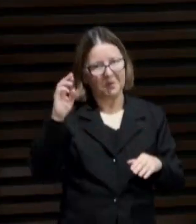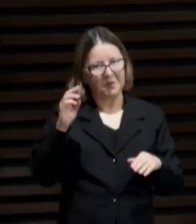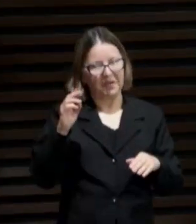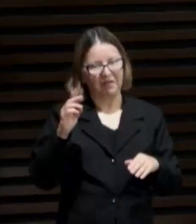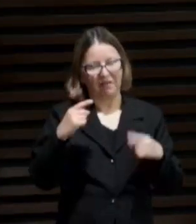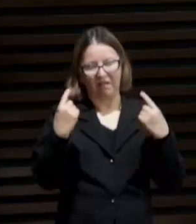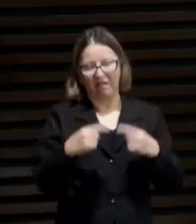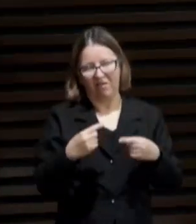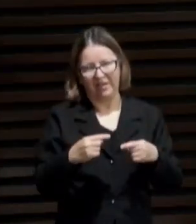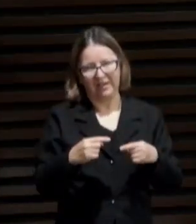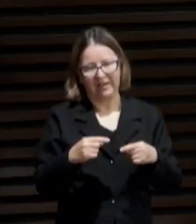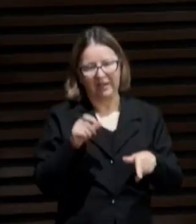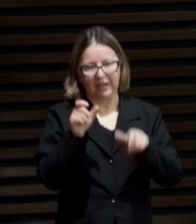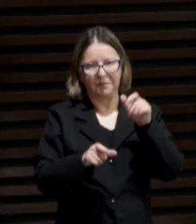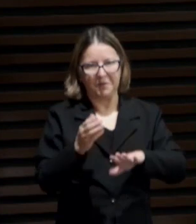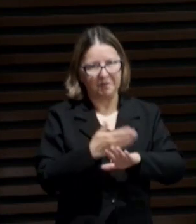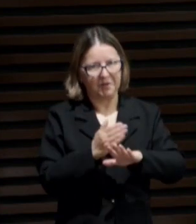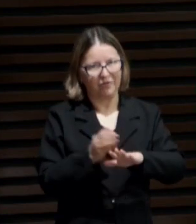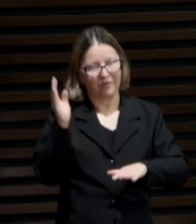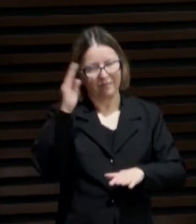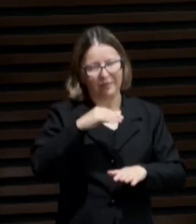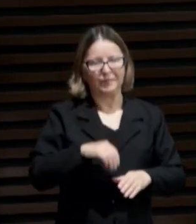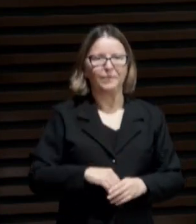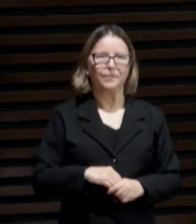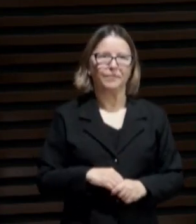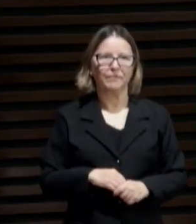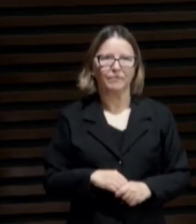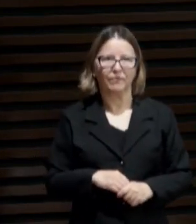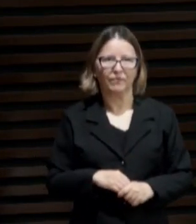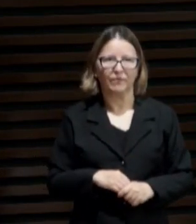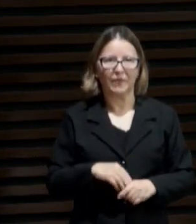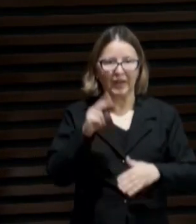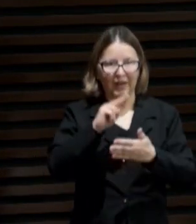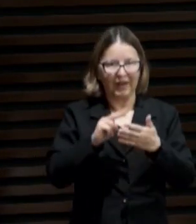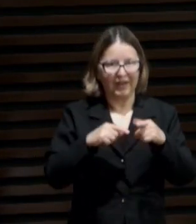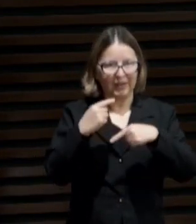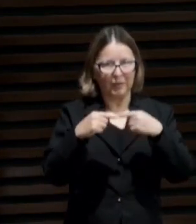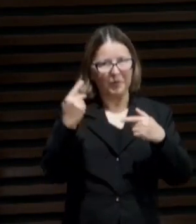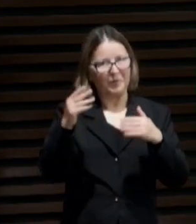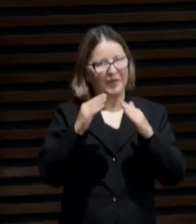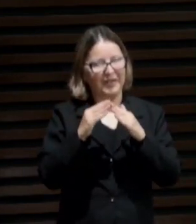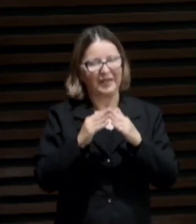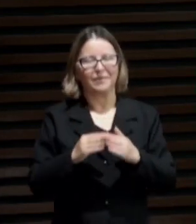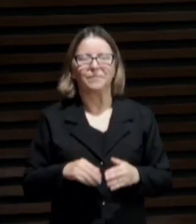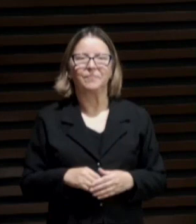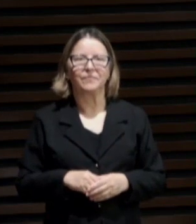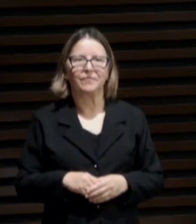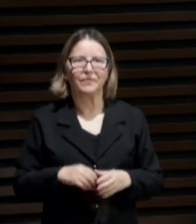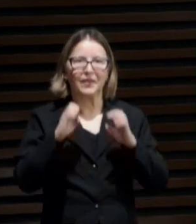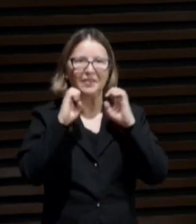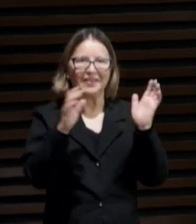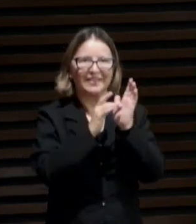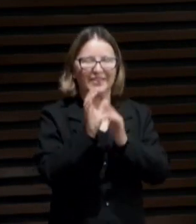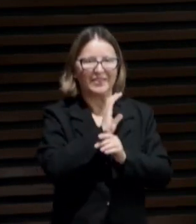males. Então fica a dica para você. Leia esse texto depois na sua casa. O Evangelho de Jesus Cristo é